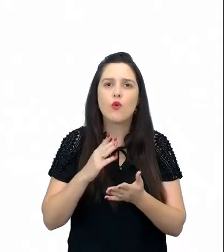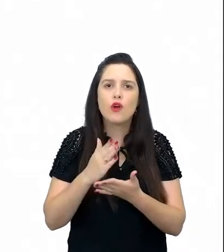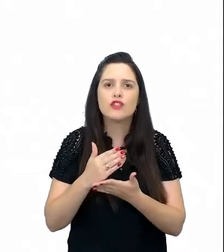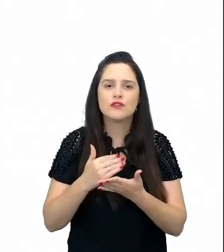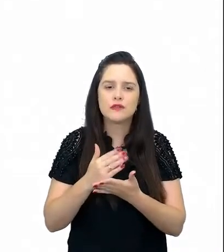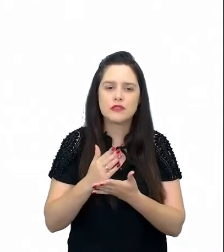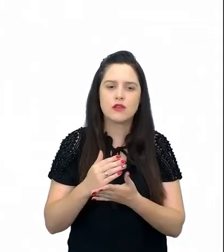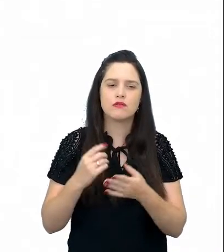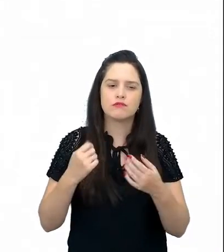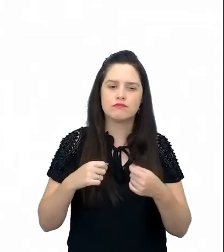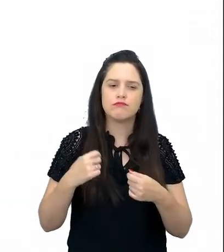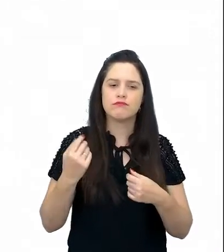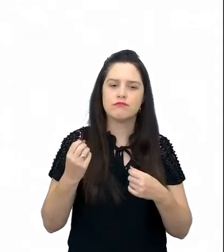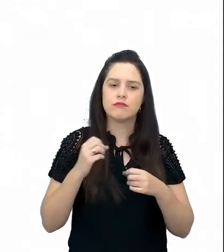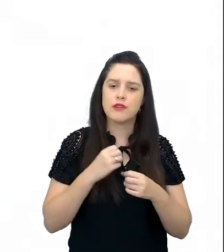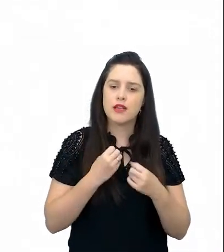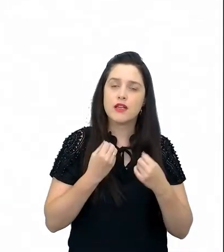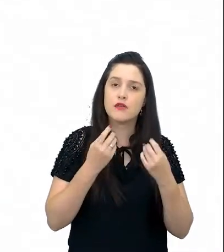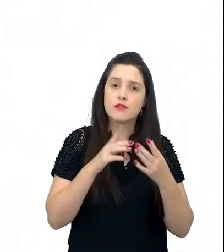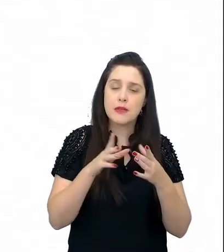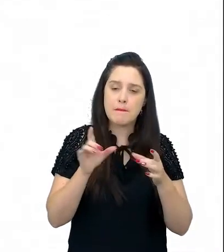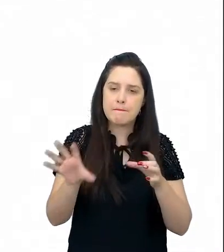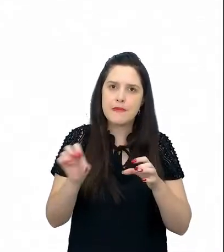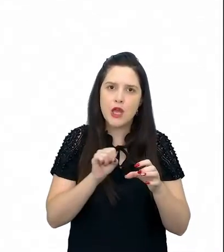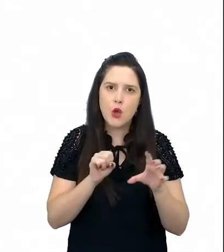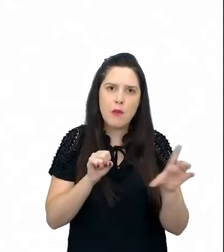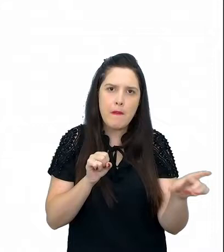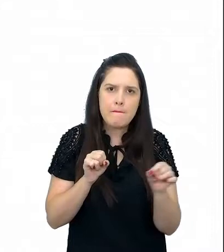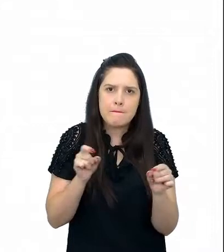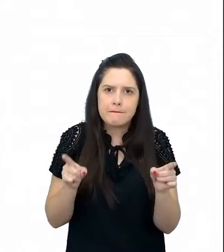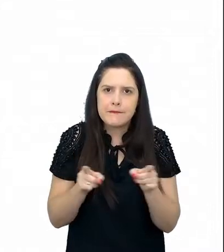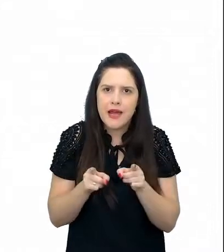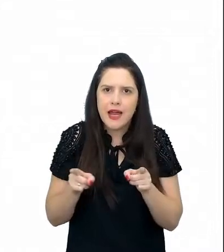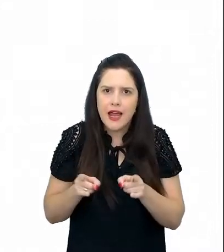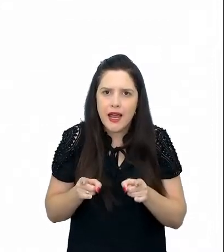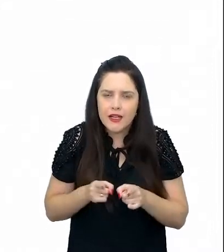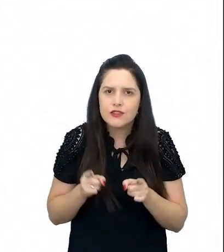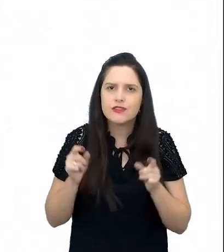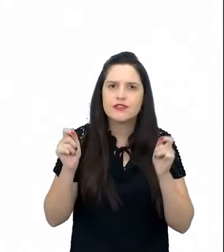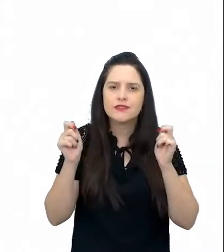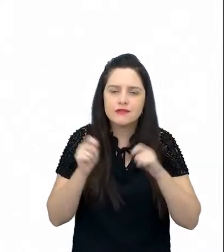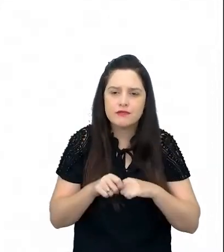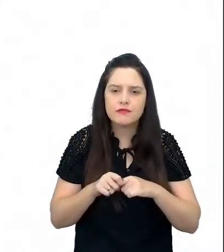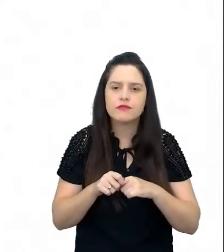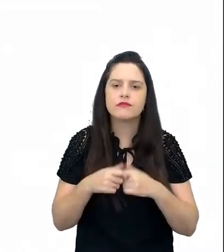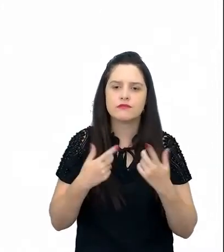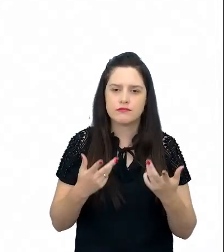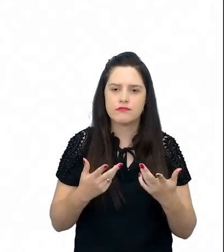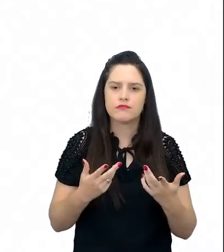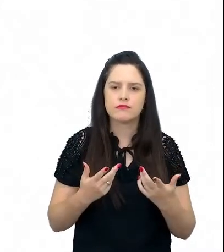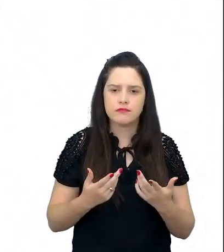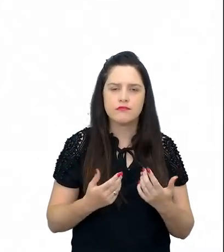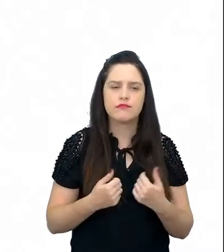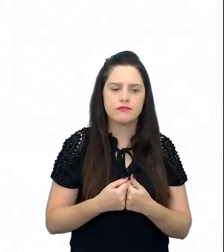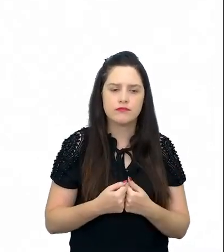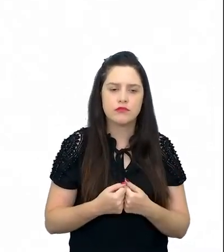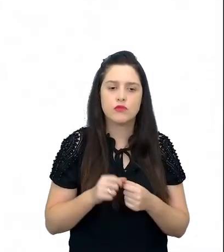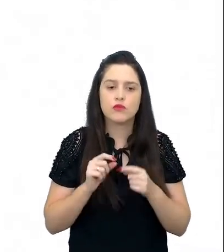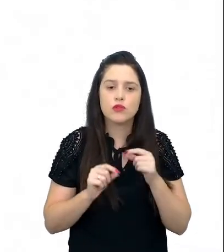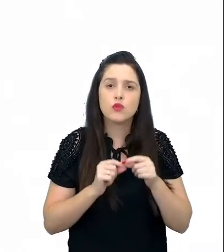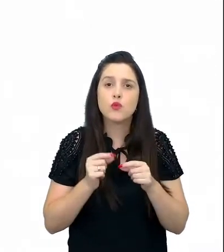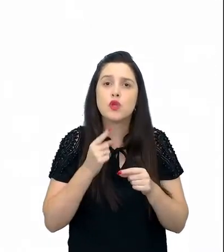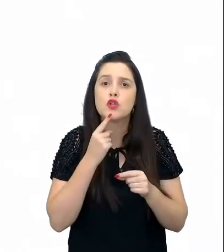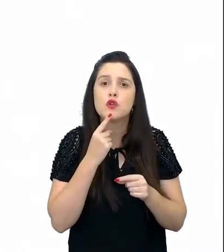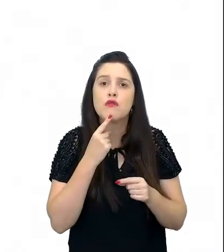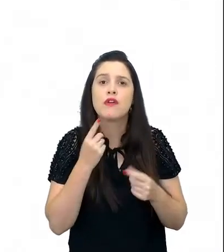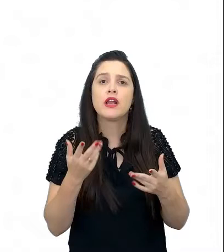e essa divisão é quando você pega uma parte, está dividindo um inteiro e está dividindo em várias partes, ou vários inteiros divididos em várias partes, o que eu estou